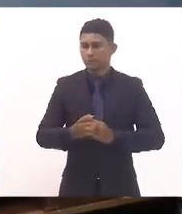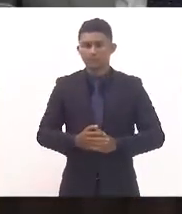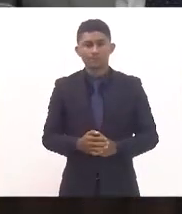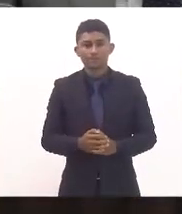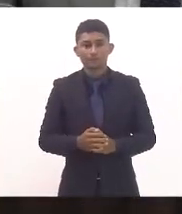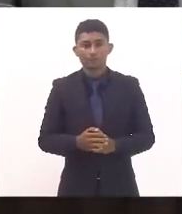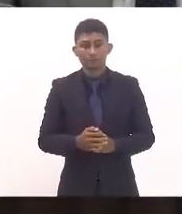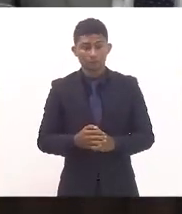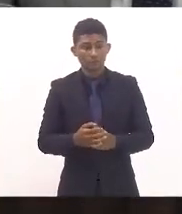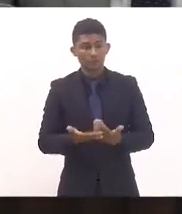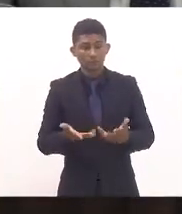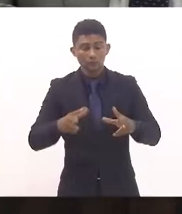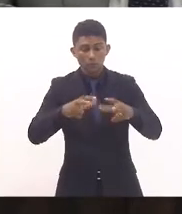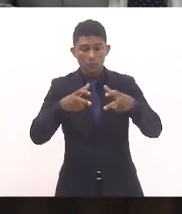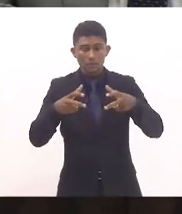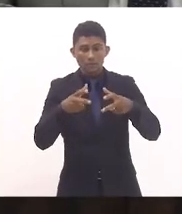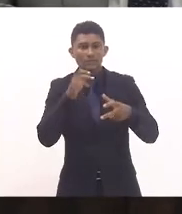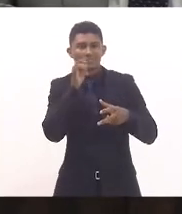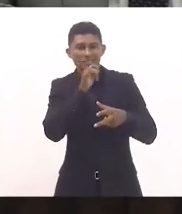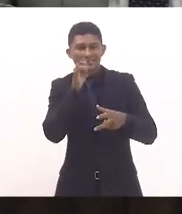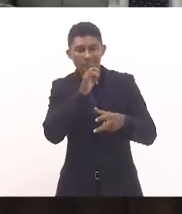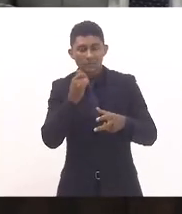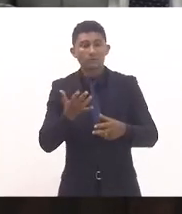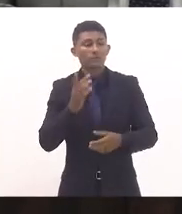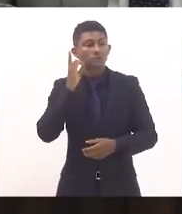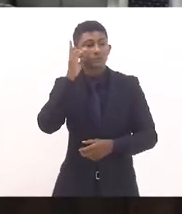Pela Comissão de Minas e Energia, deputado